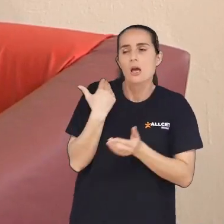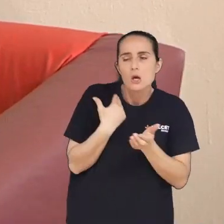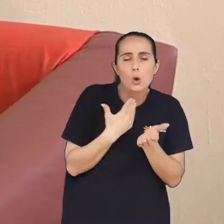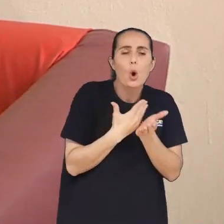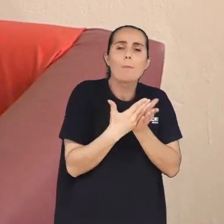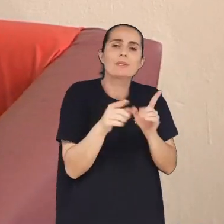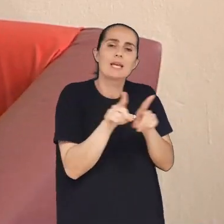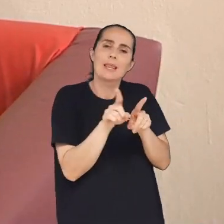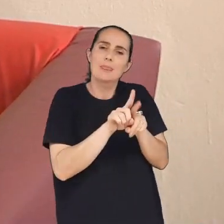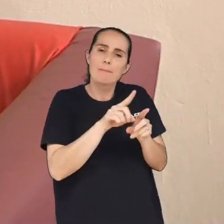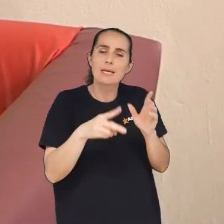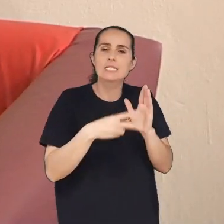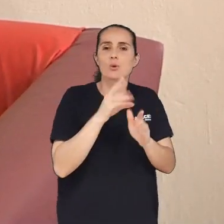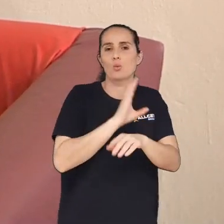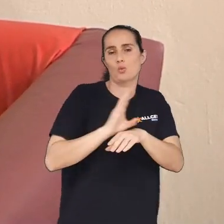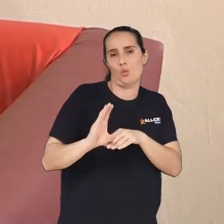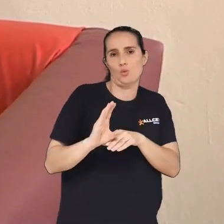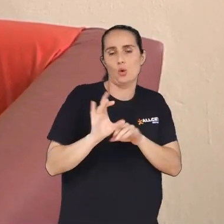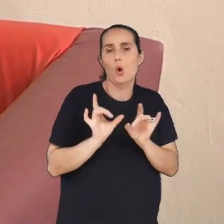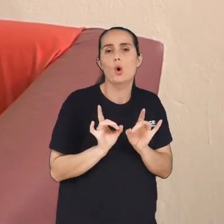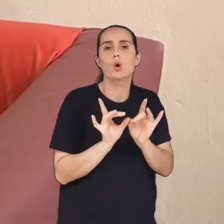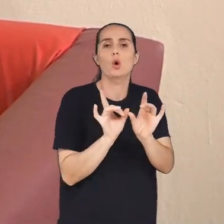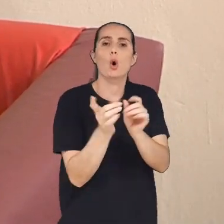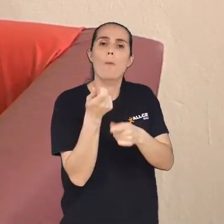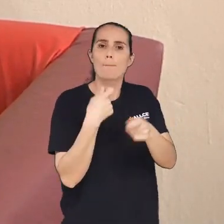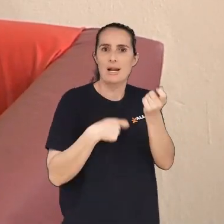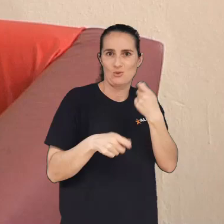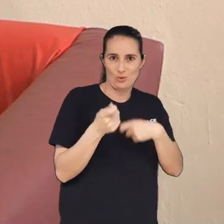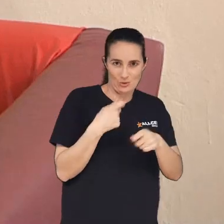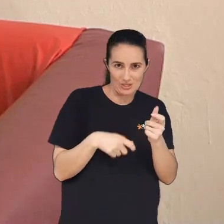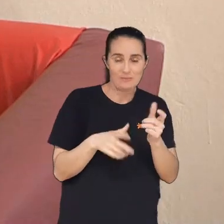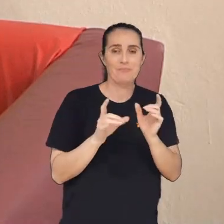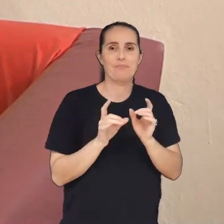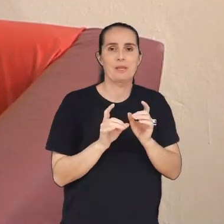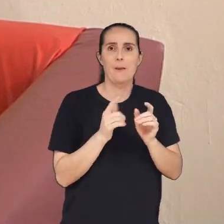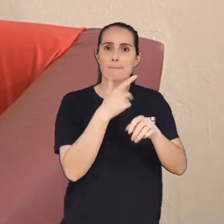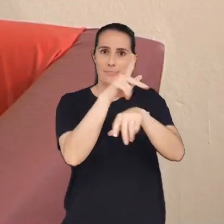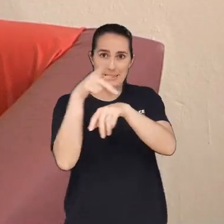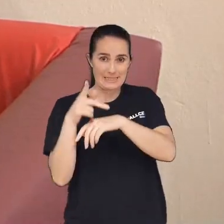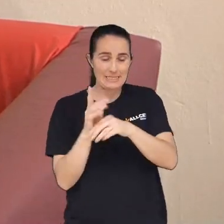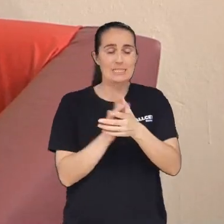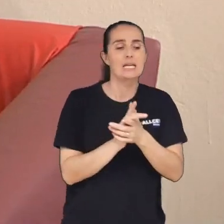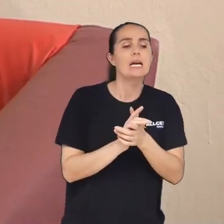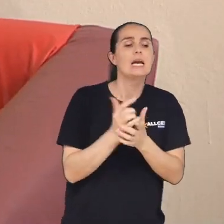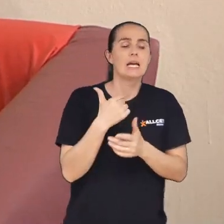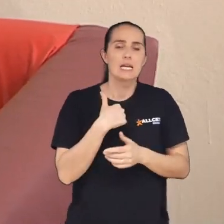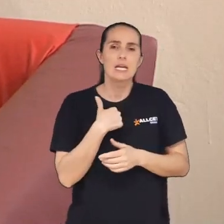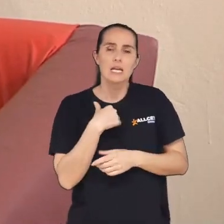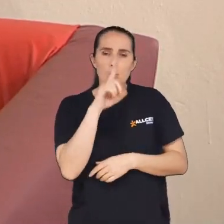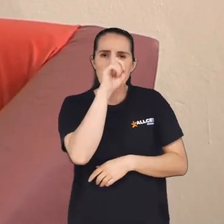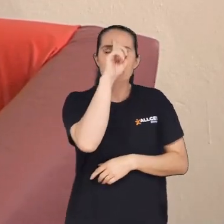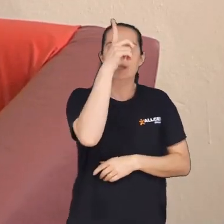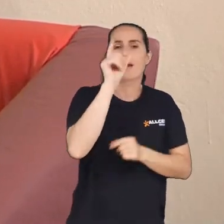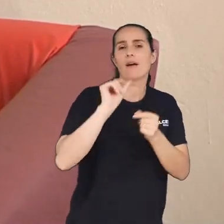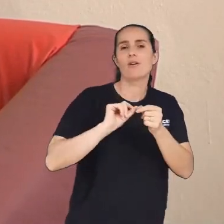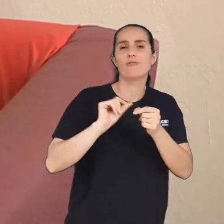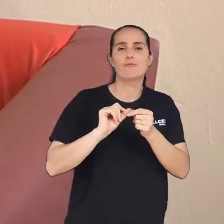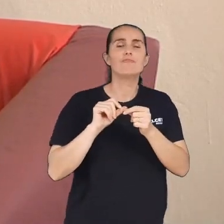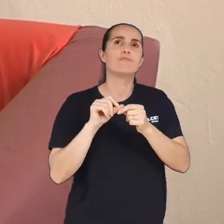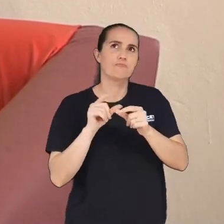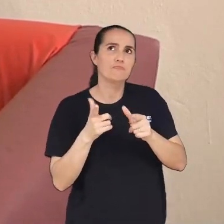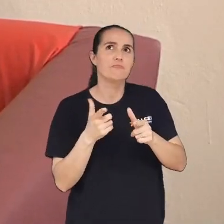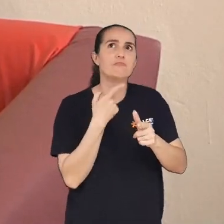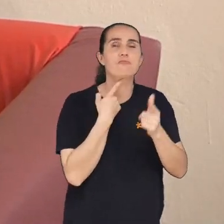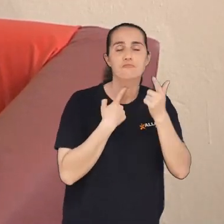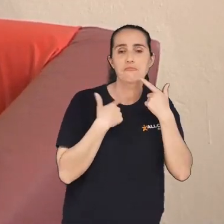exterior. Quando eu estava cursando Direito, eu tinha uma ideia em exercer a função de advogado,